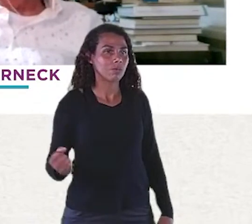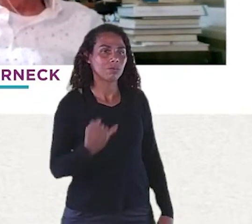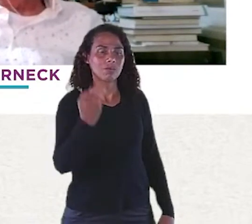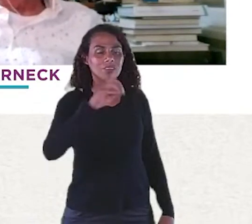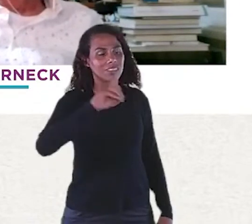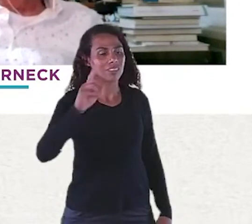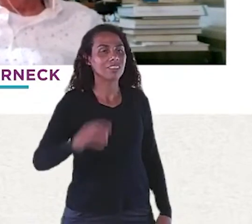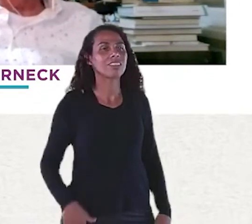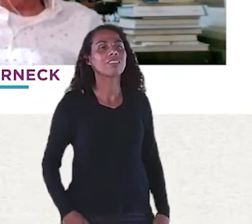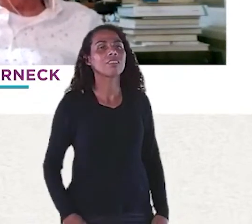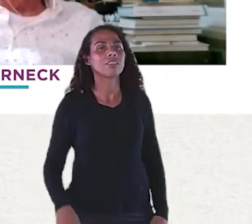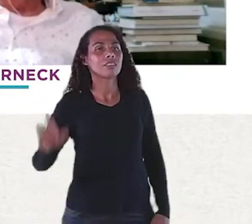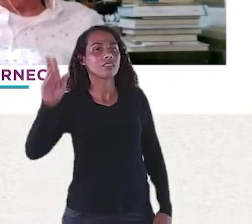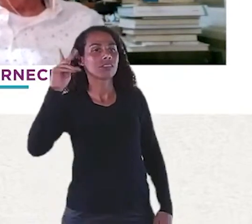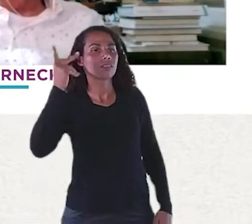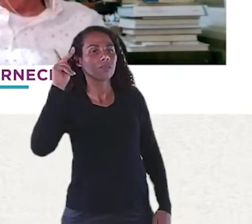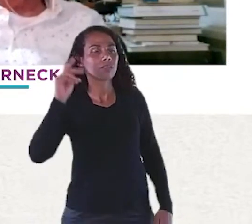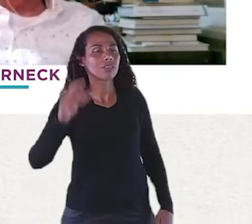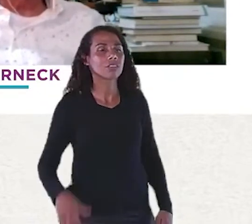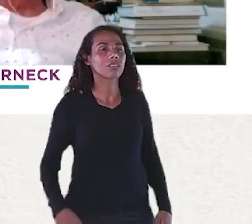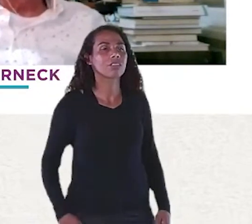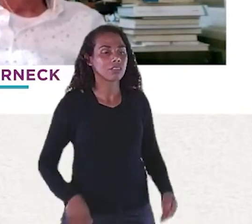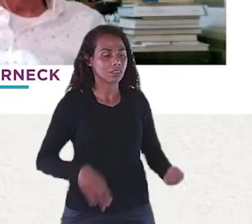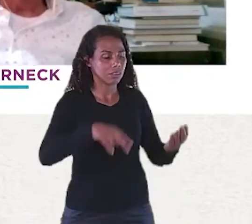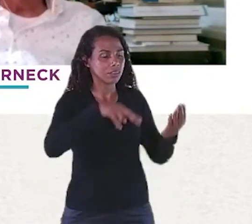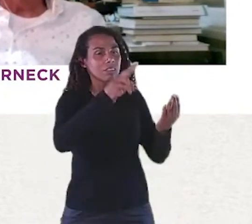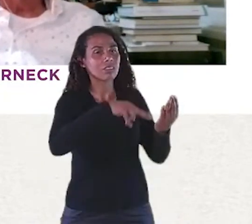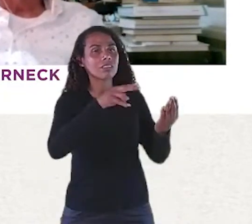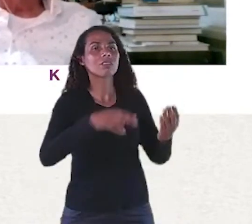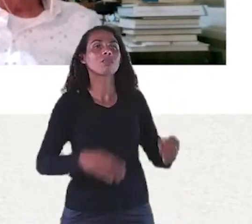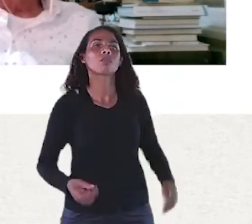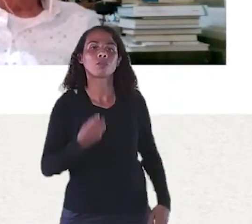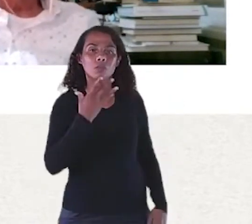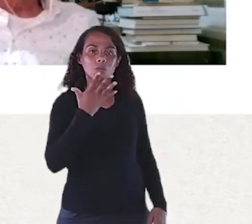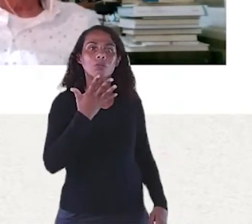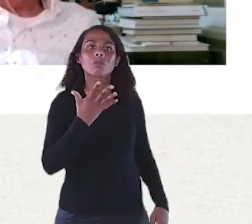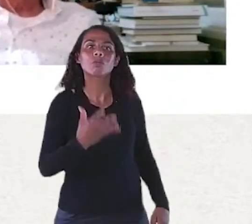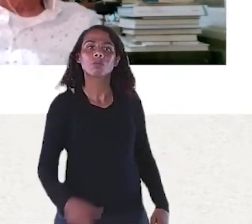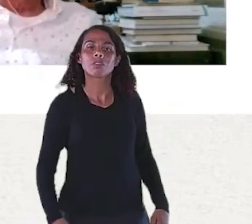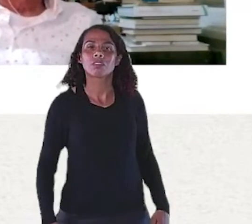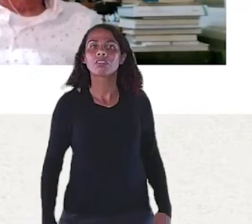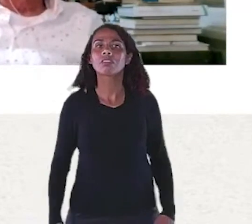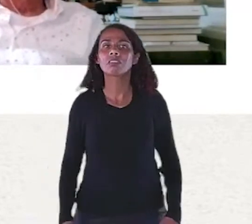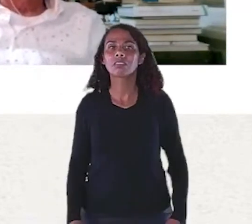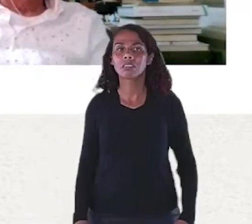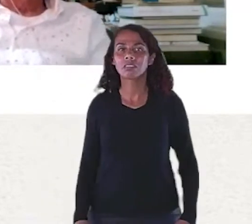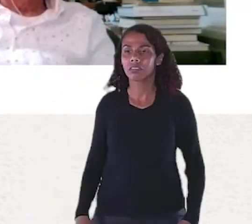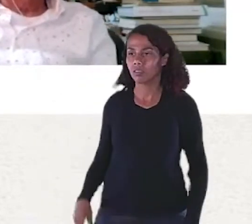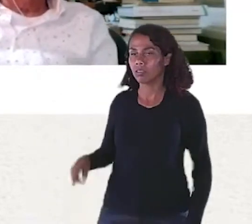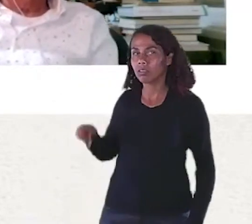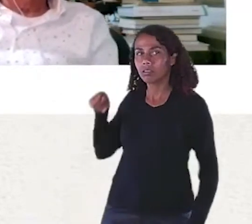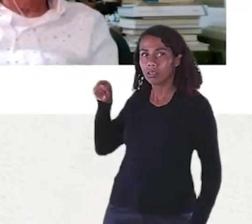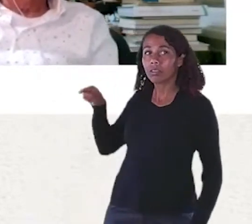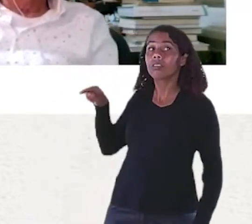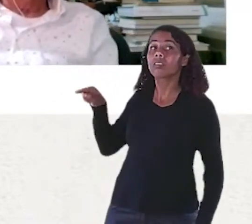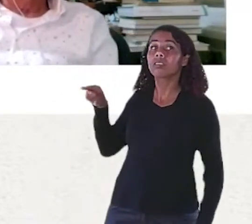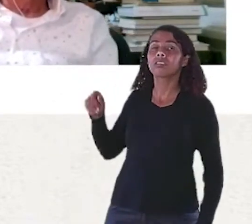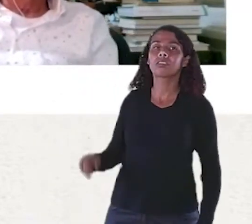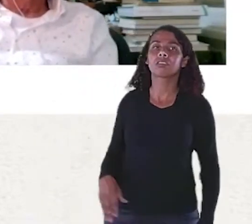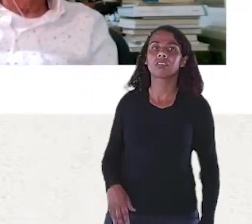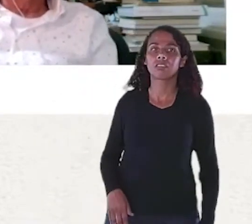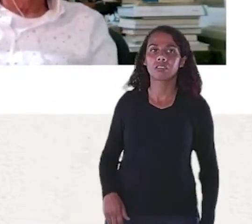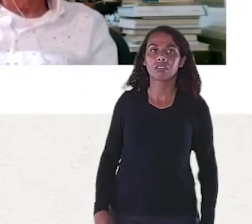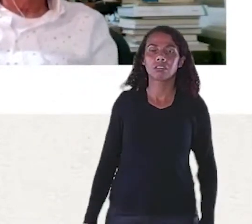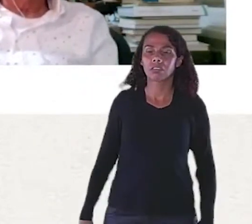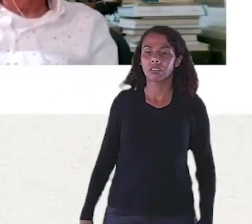acho que dizer tem umas historinhas ali. Quem lê o livro inteiro João Humberto, nunca mais